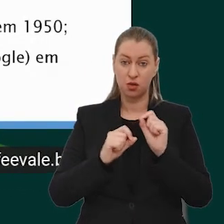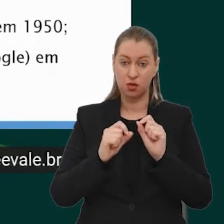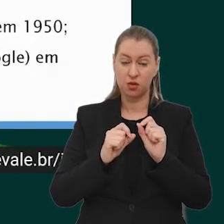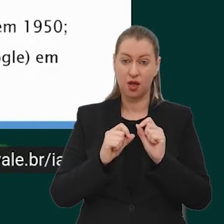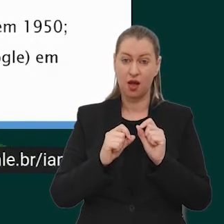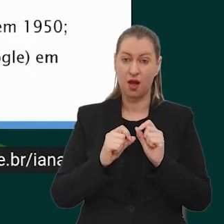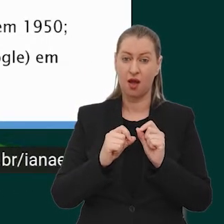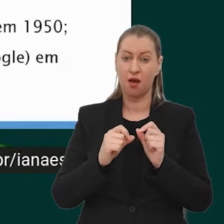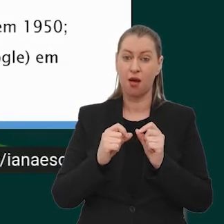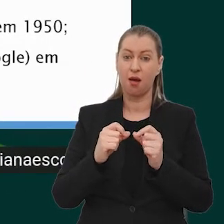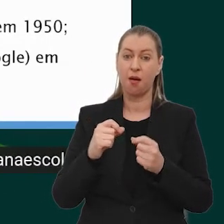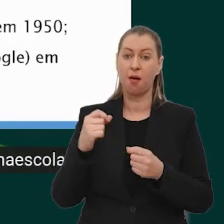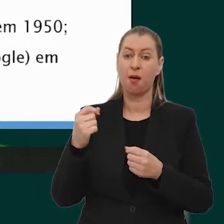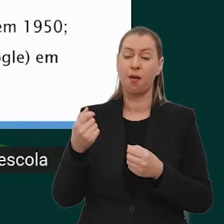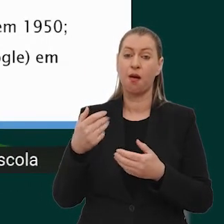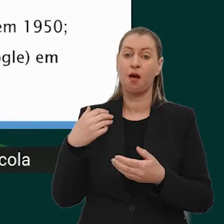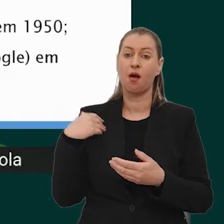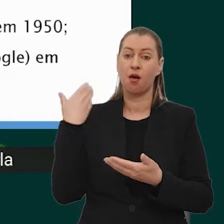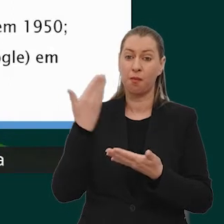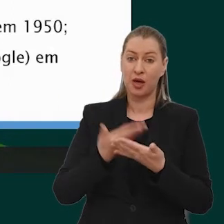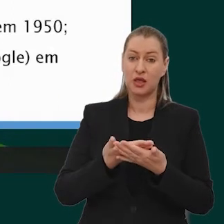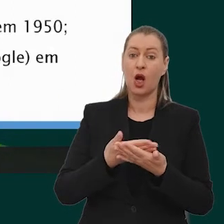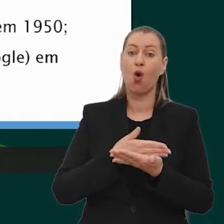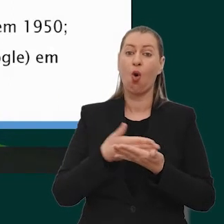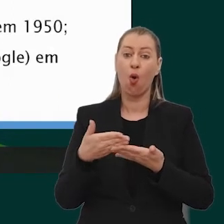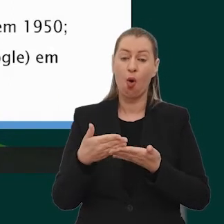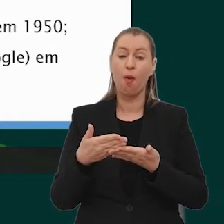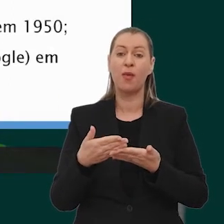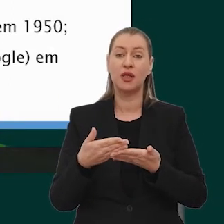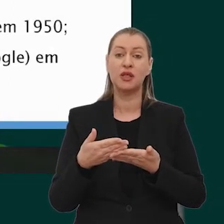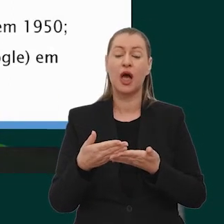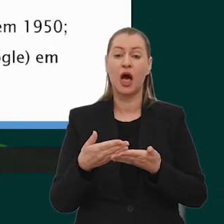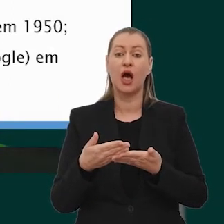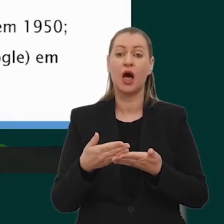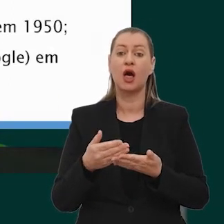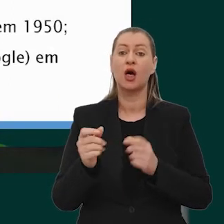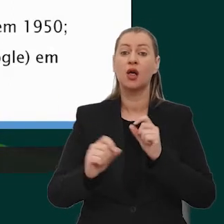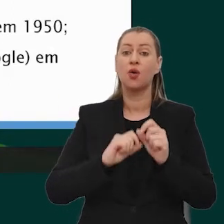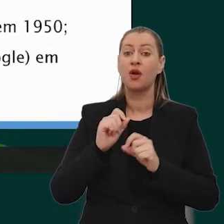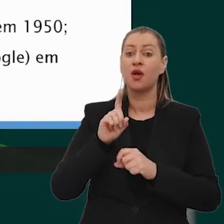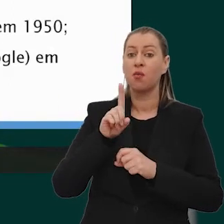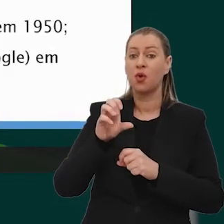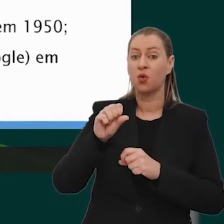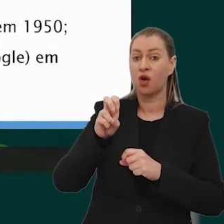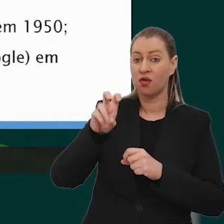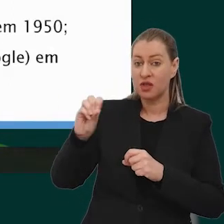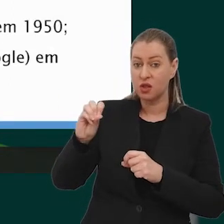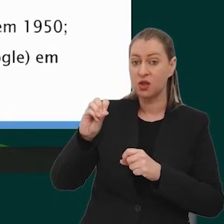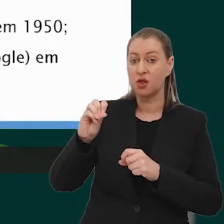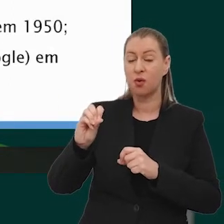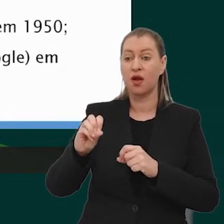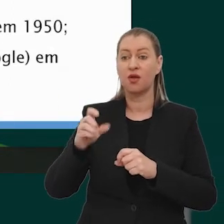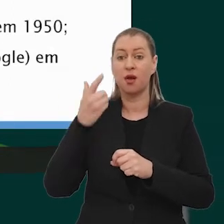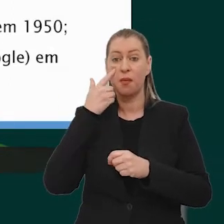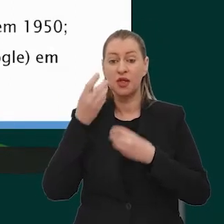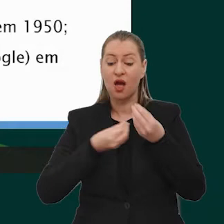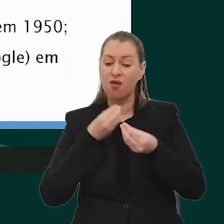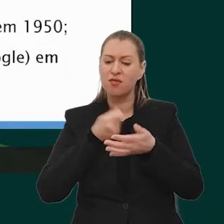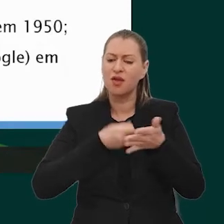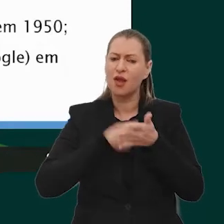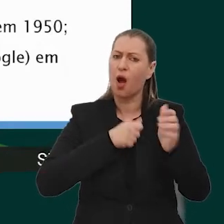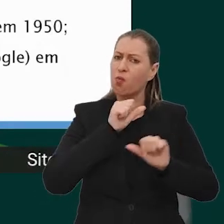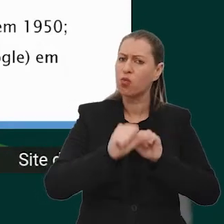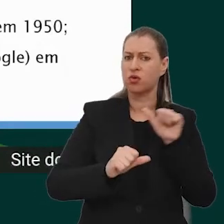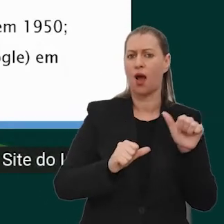os primeiros passos para mudar isso vieram com Turing, quando ele, em 1950, não, a gente tem que tentar mudar isso,